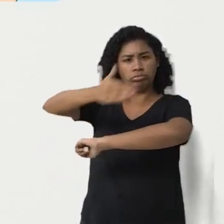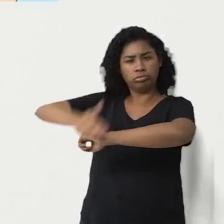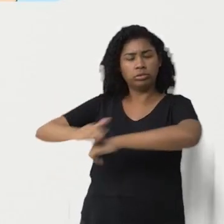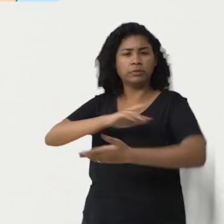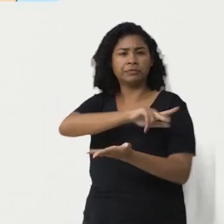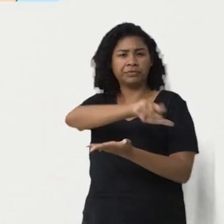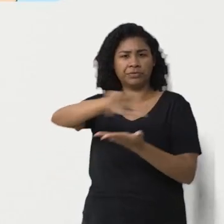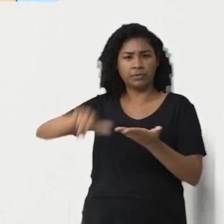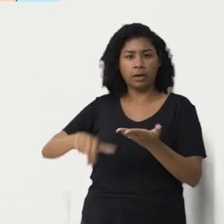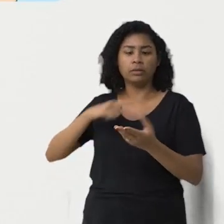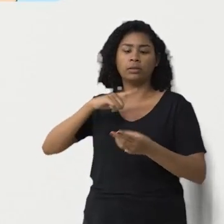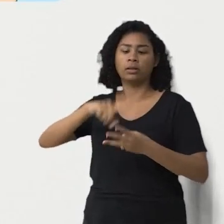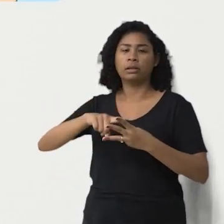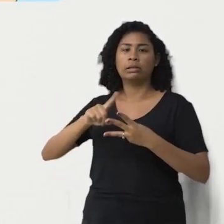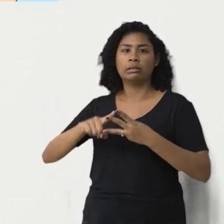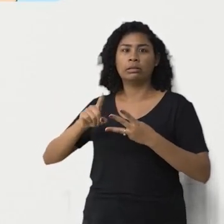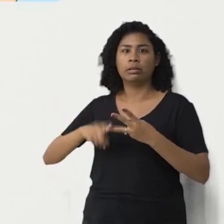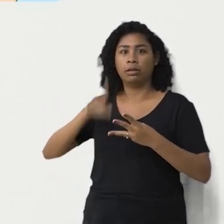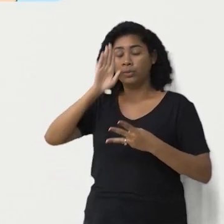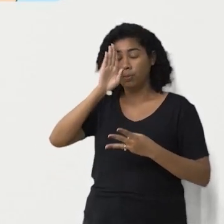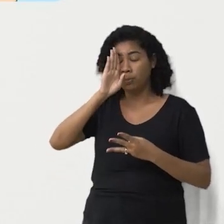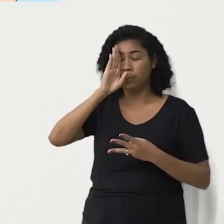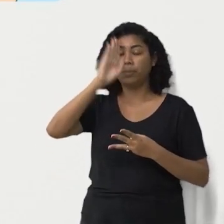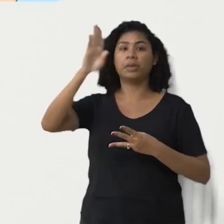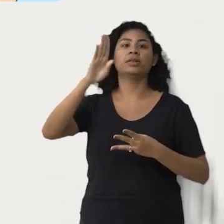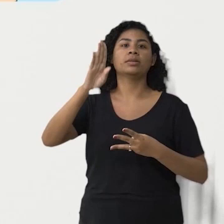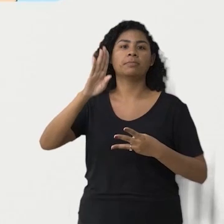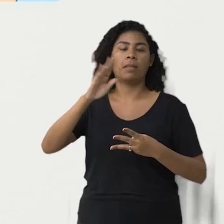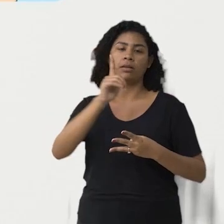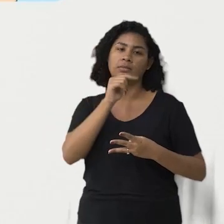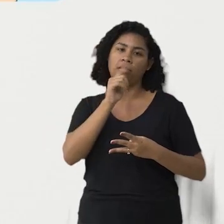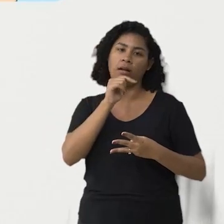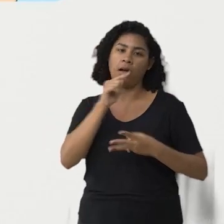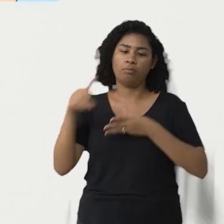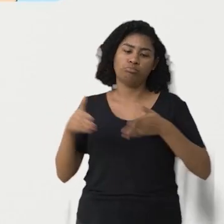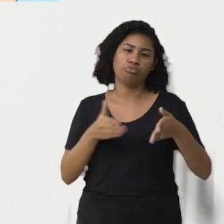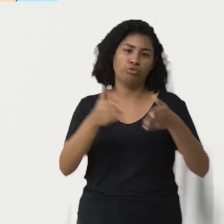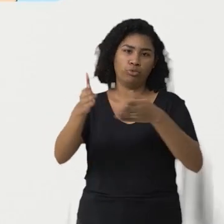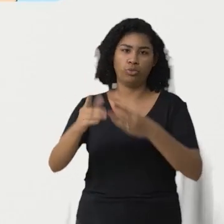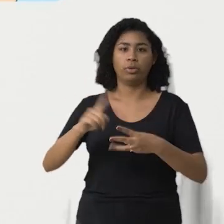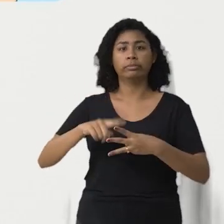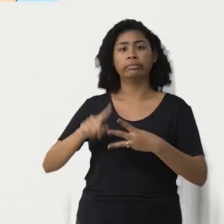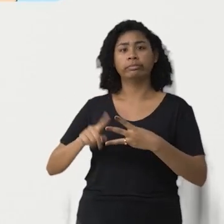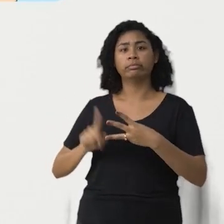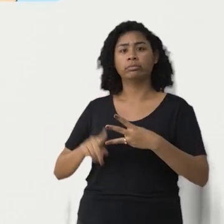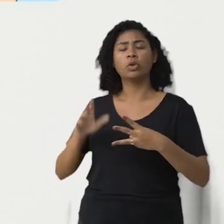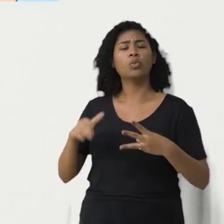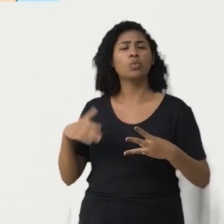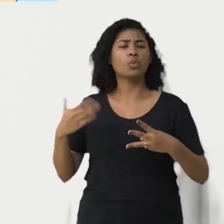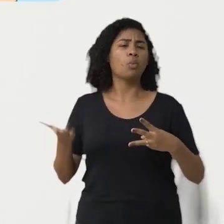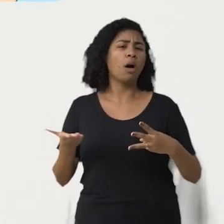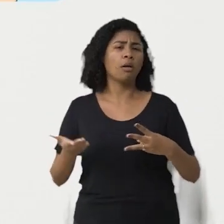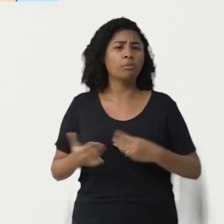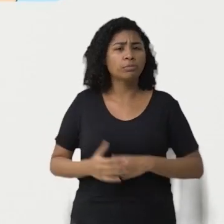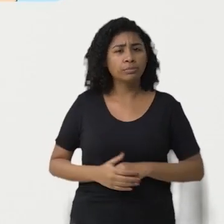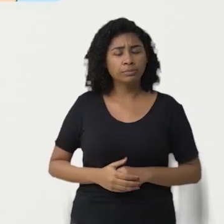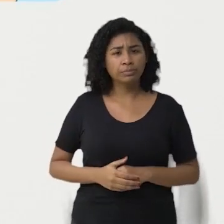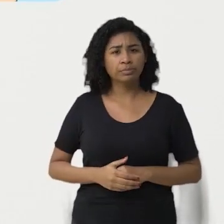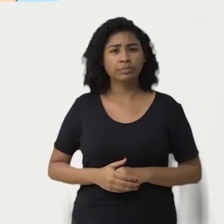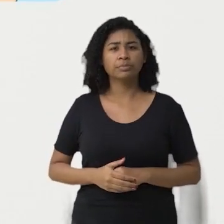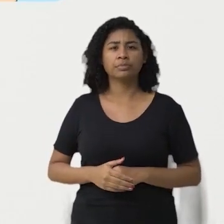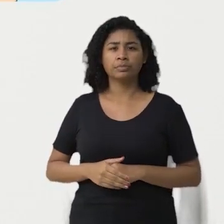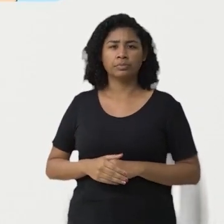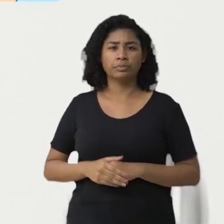formando três principais divisores de águas. E quais serão esses três divisores de águas?